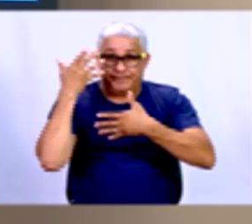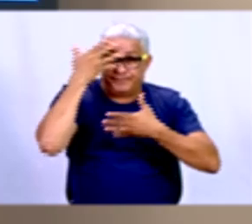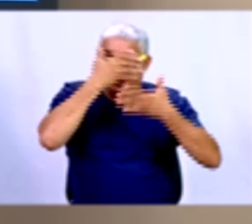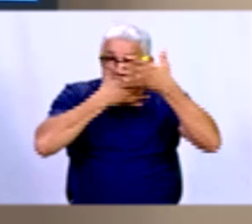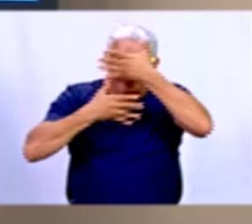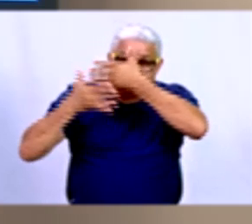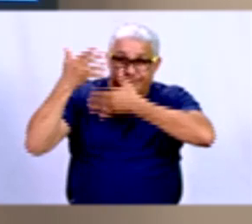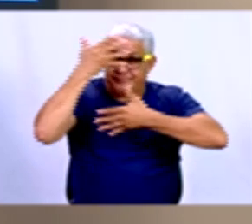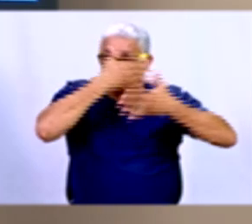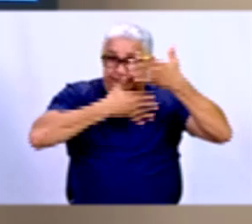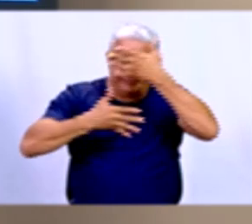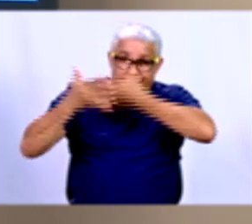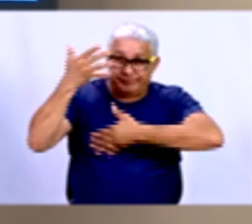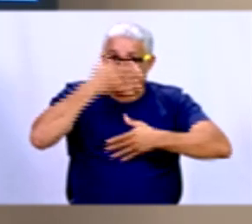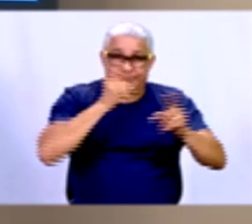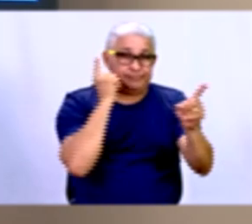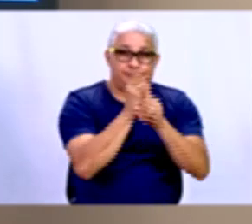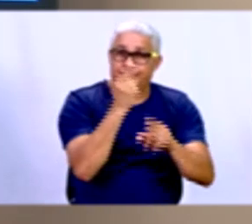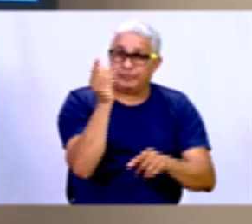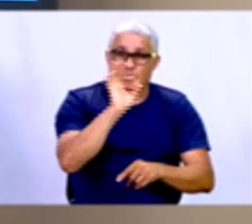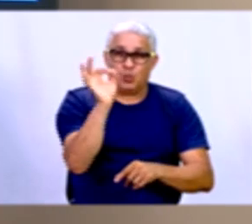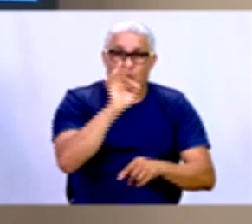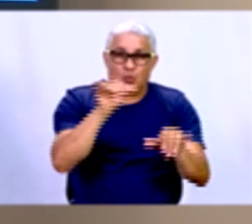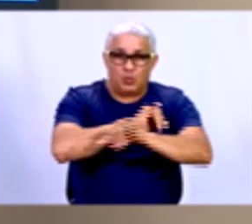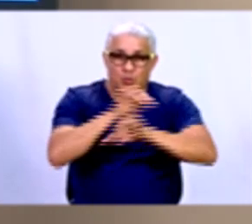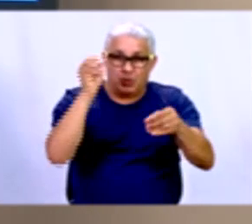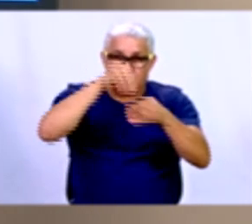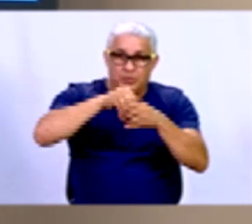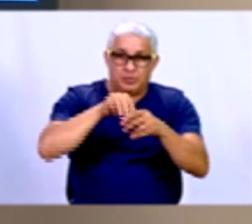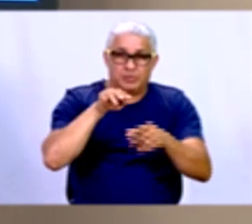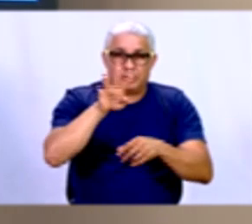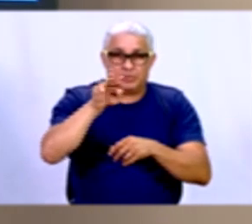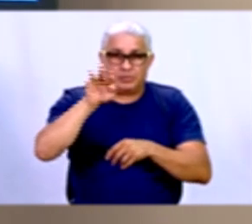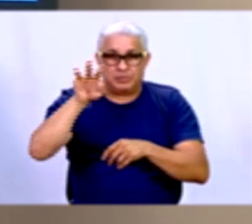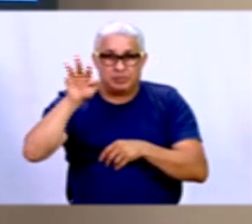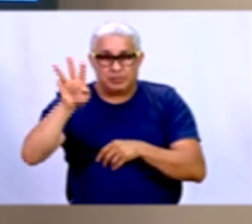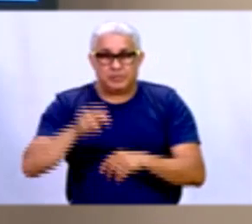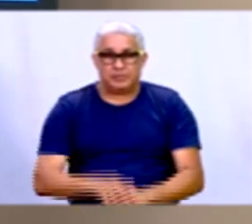e achar as informações que você precisa dentro dele. Então,